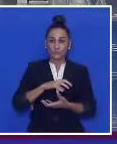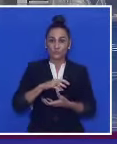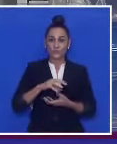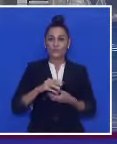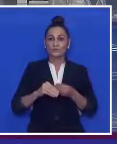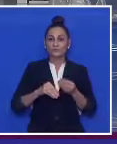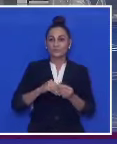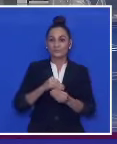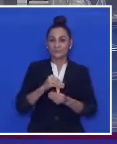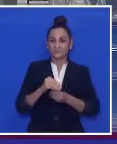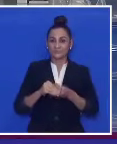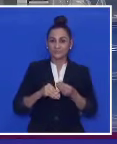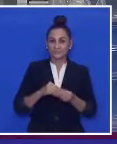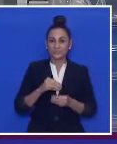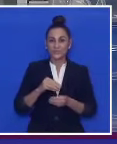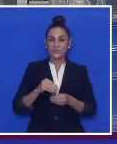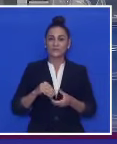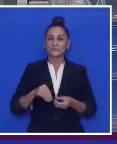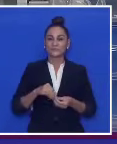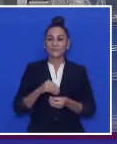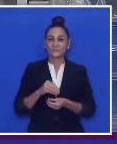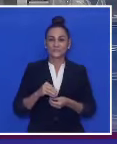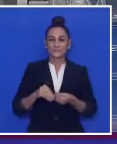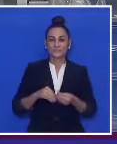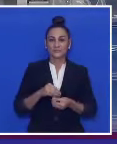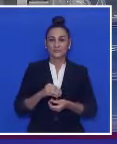o primeiro número da Quina.